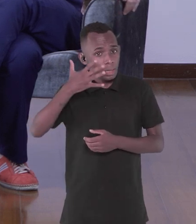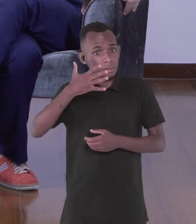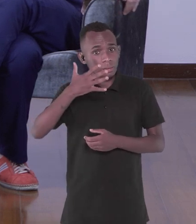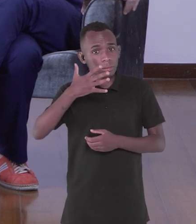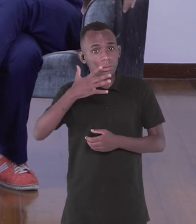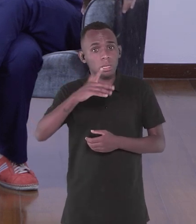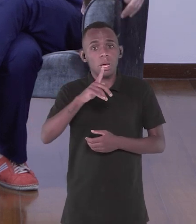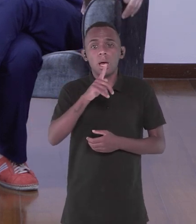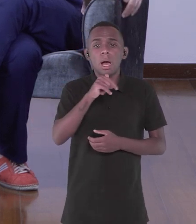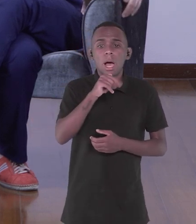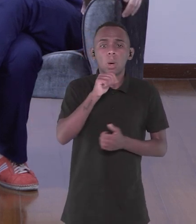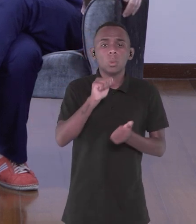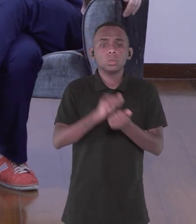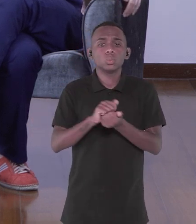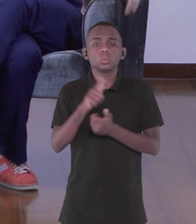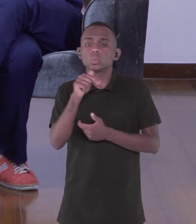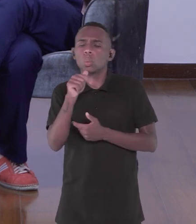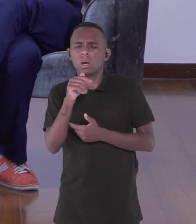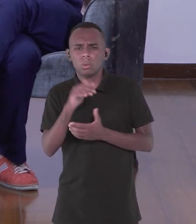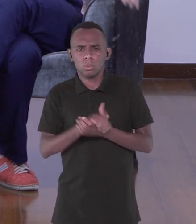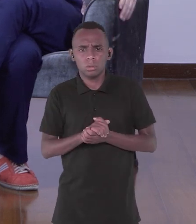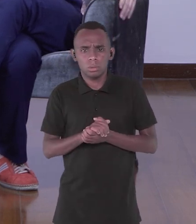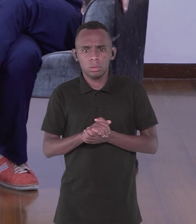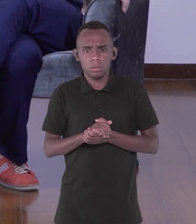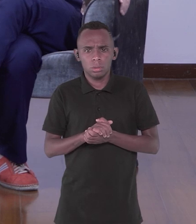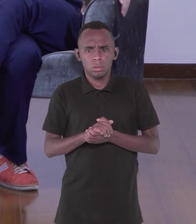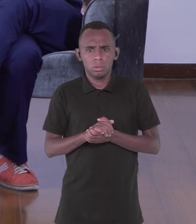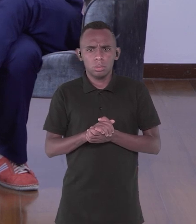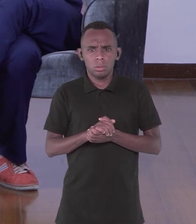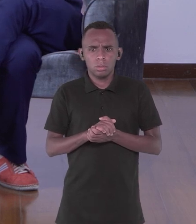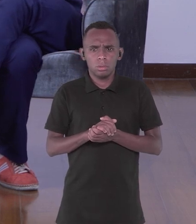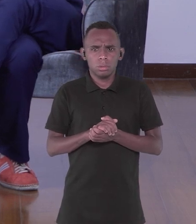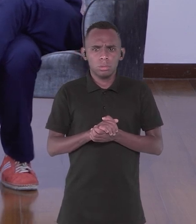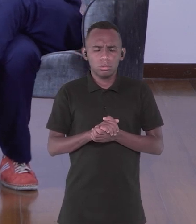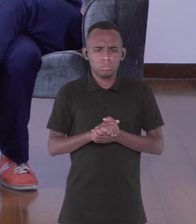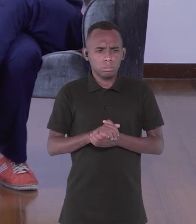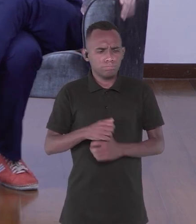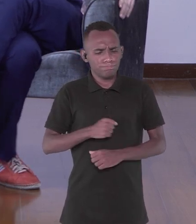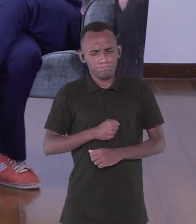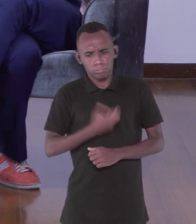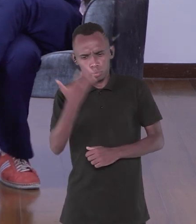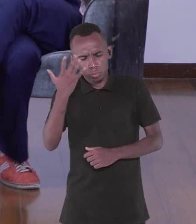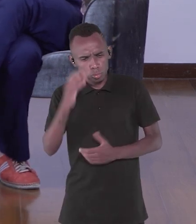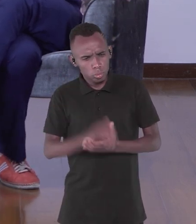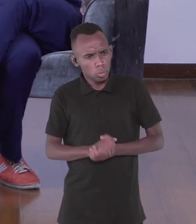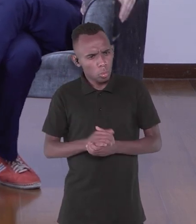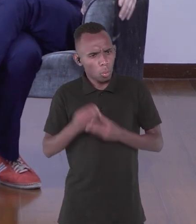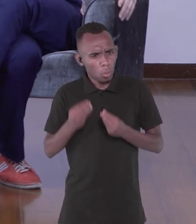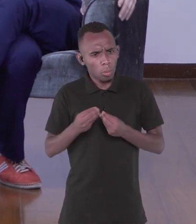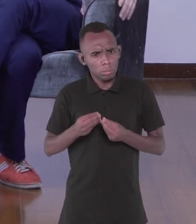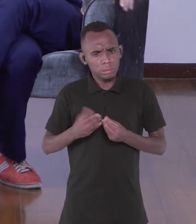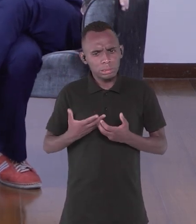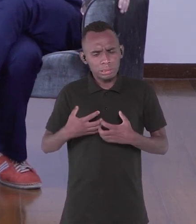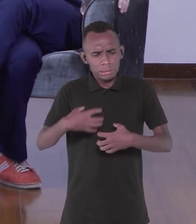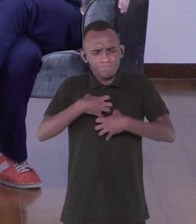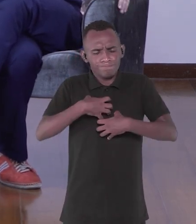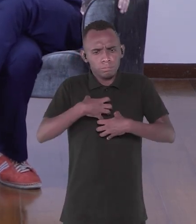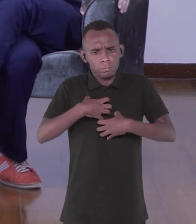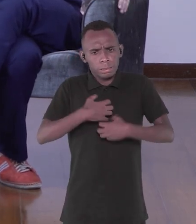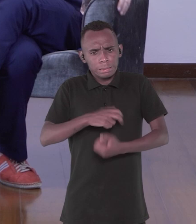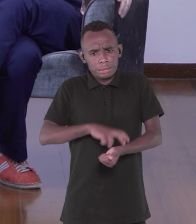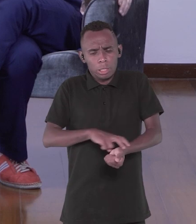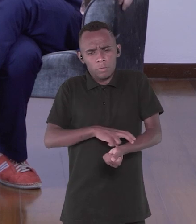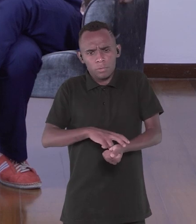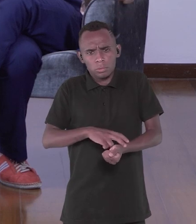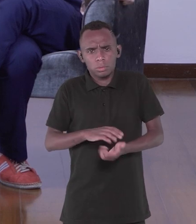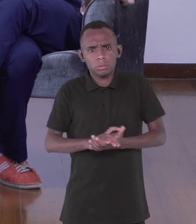são água com água. Ele devia estar muito puto, perdão, ele devia estar muito chateado aquele dia.